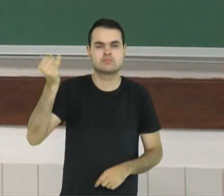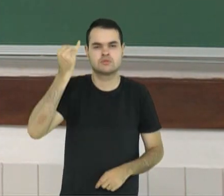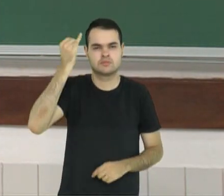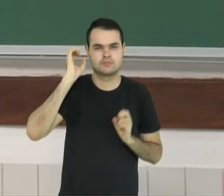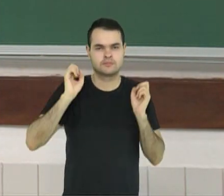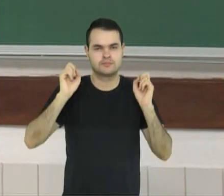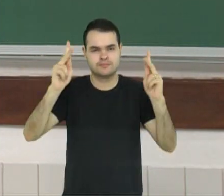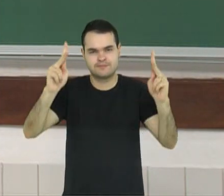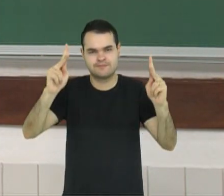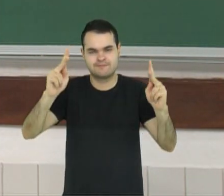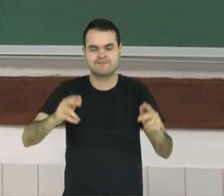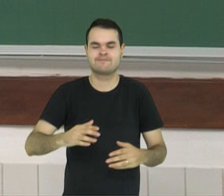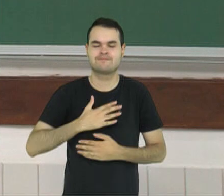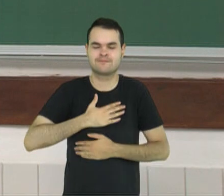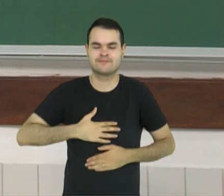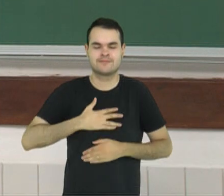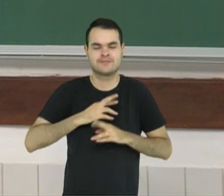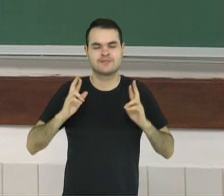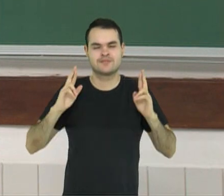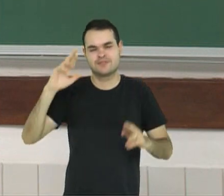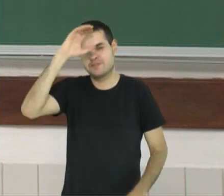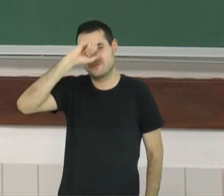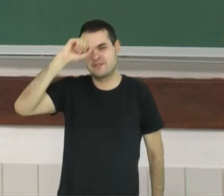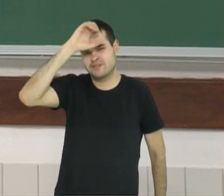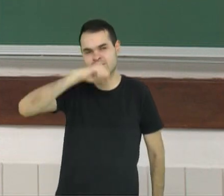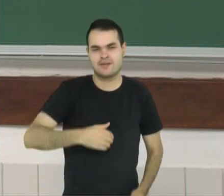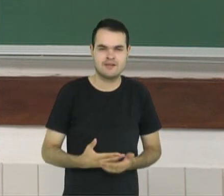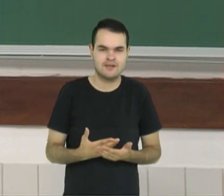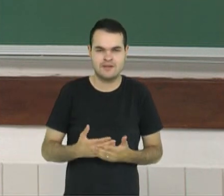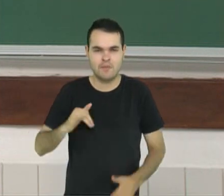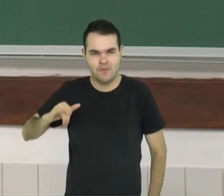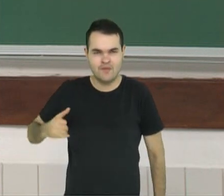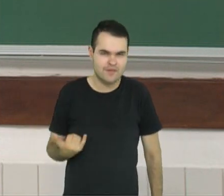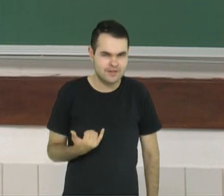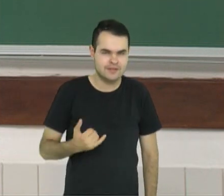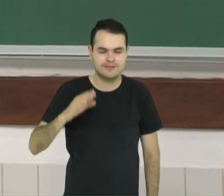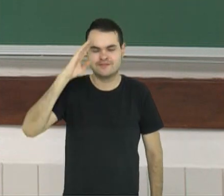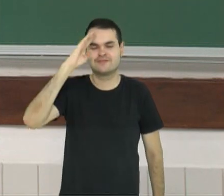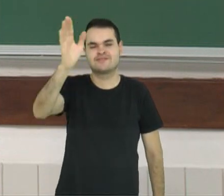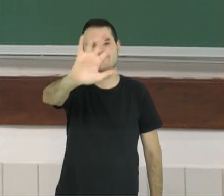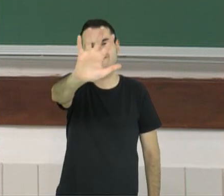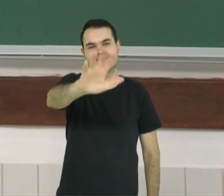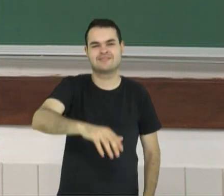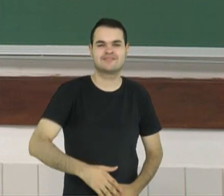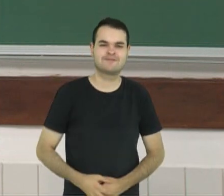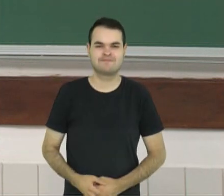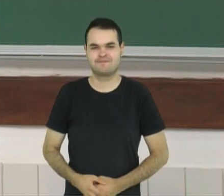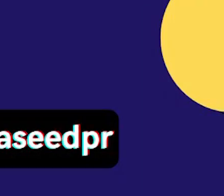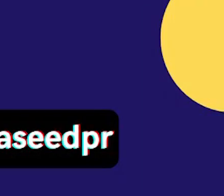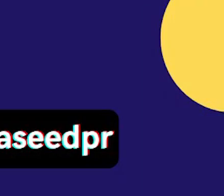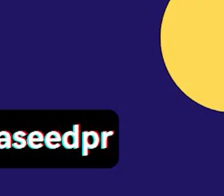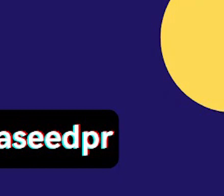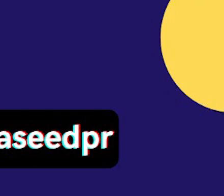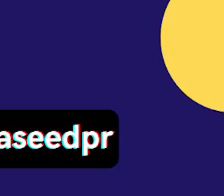Ok, gente? Espero que vocês tenham aprendido bastante coisa, que a aula tenha sido proveitosa. Até a próxima aula. Até!